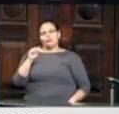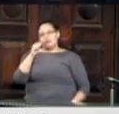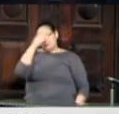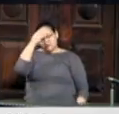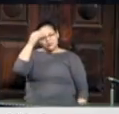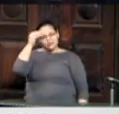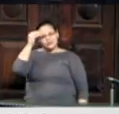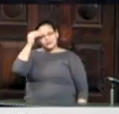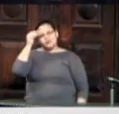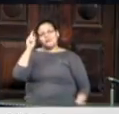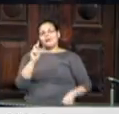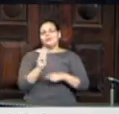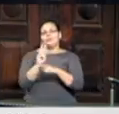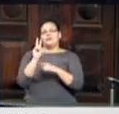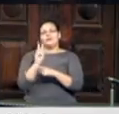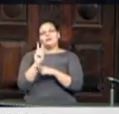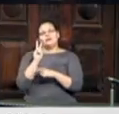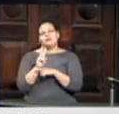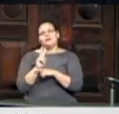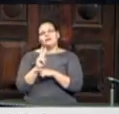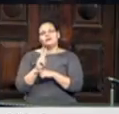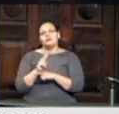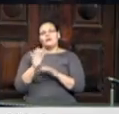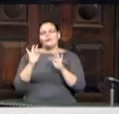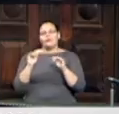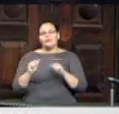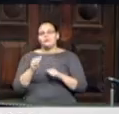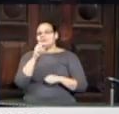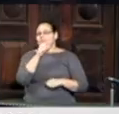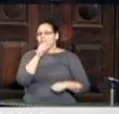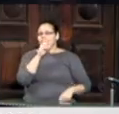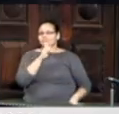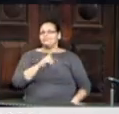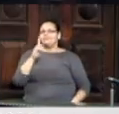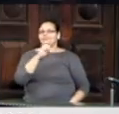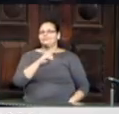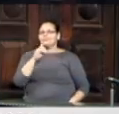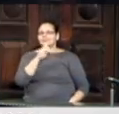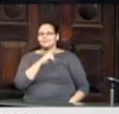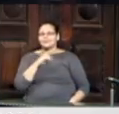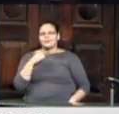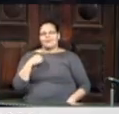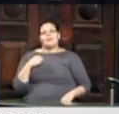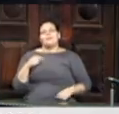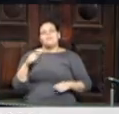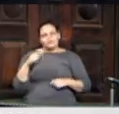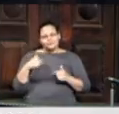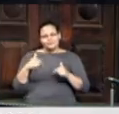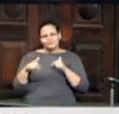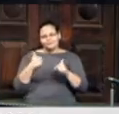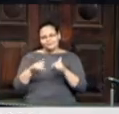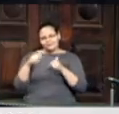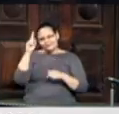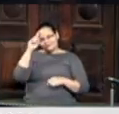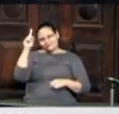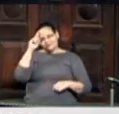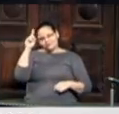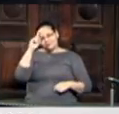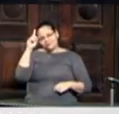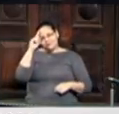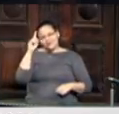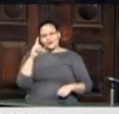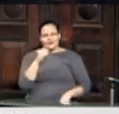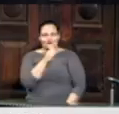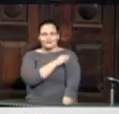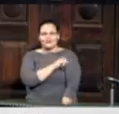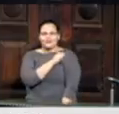esquecido, na esperança do fim de semana, da batalha de todo dia. Esse